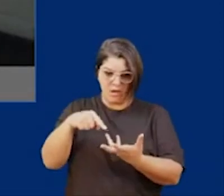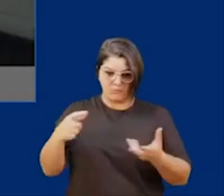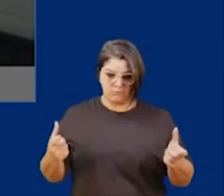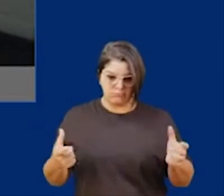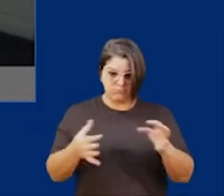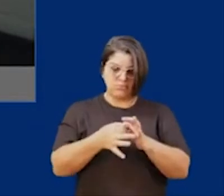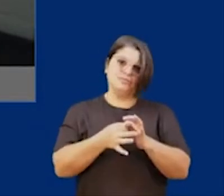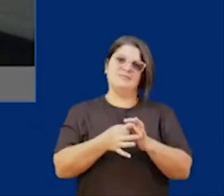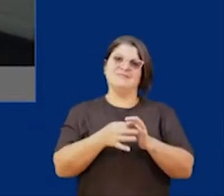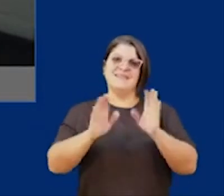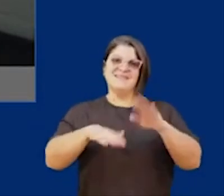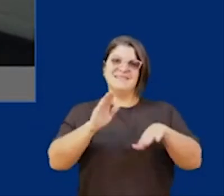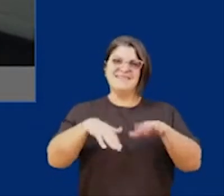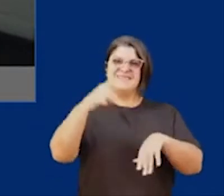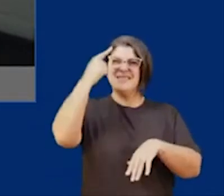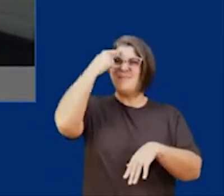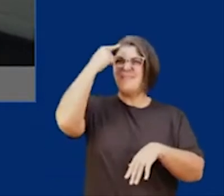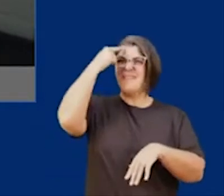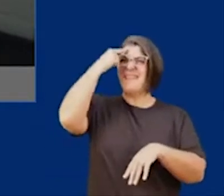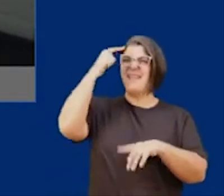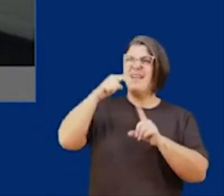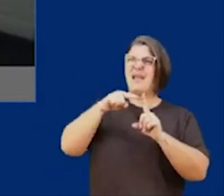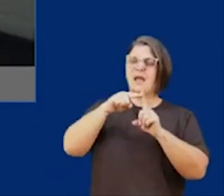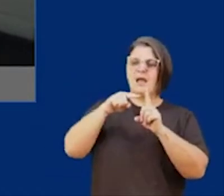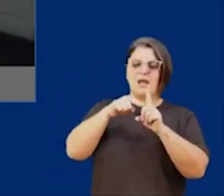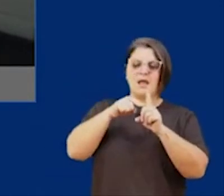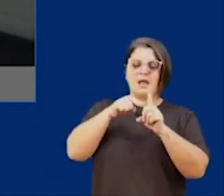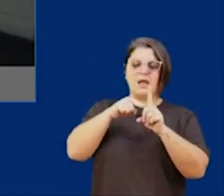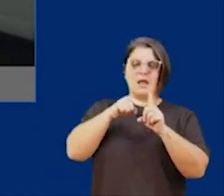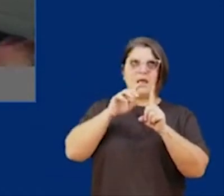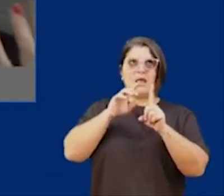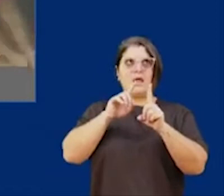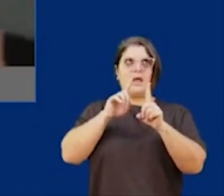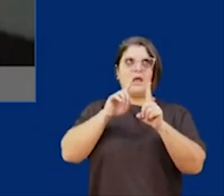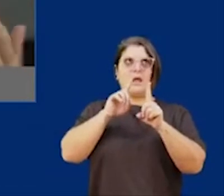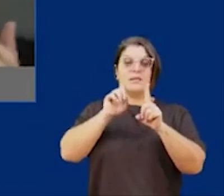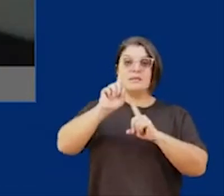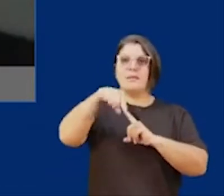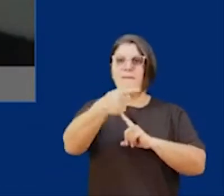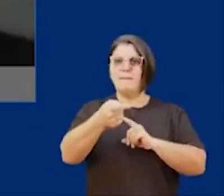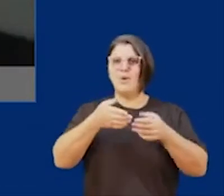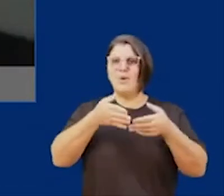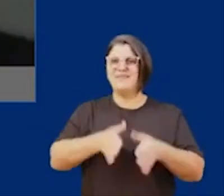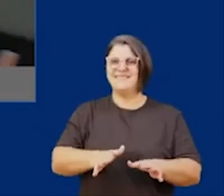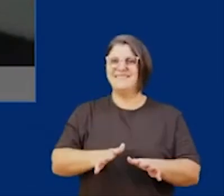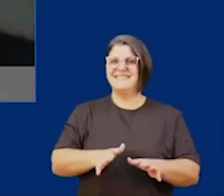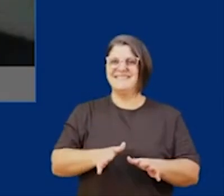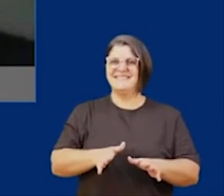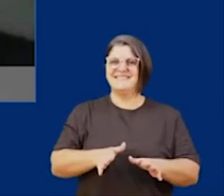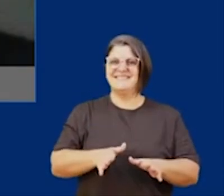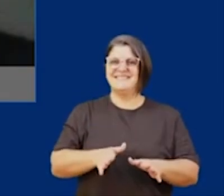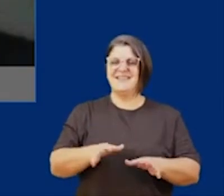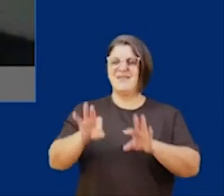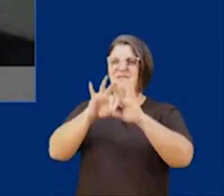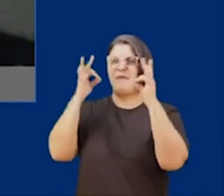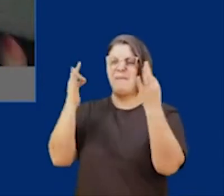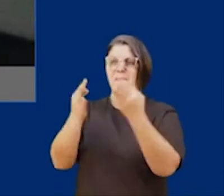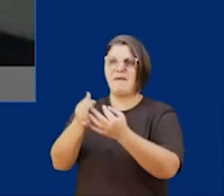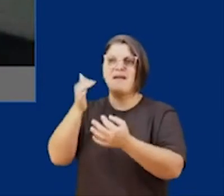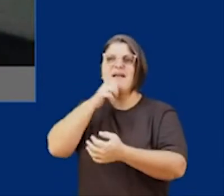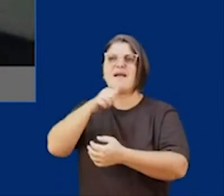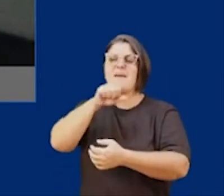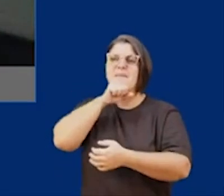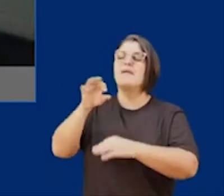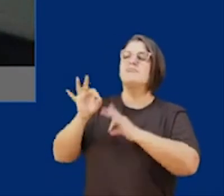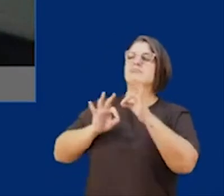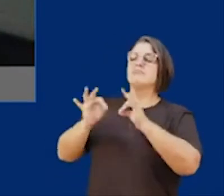pensa, às vezes, na maternidade só depois que o bebê nasce, né? E sempre, a família ou a mãe que ainda pode se programar ainda